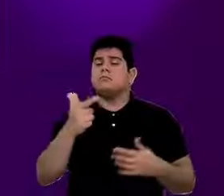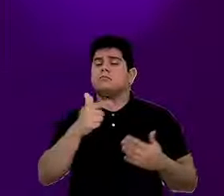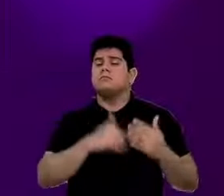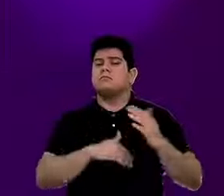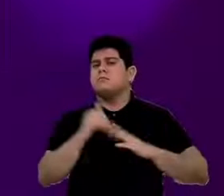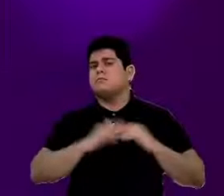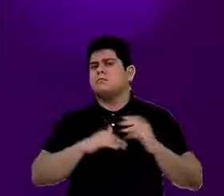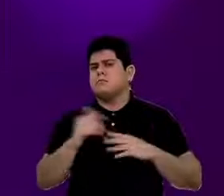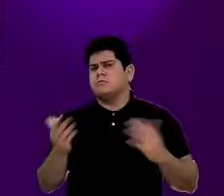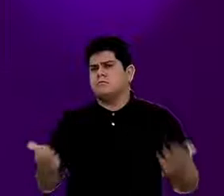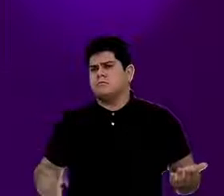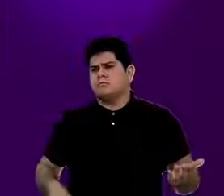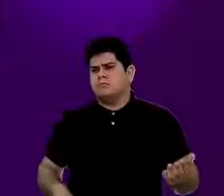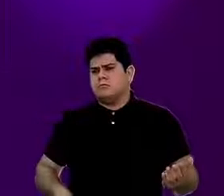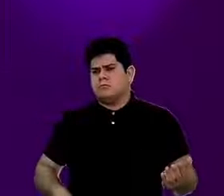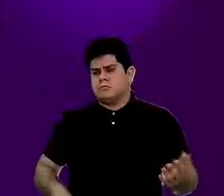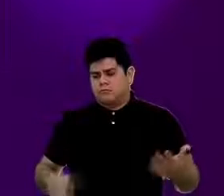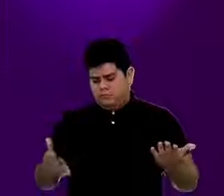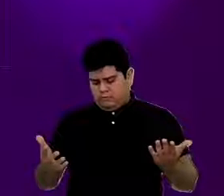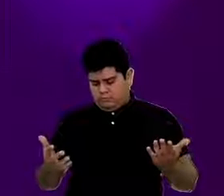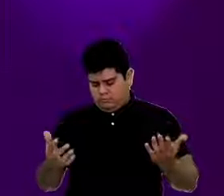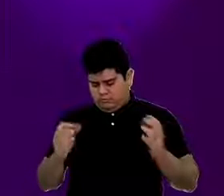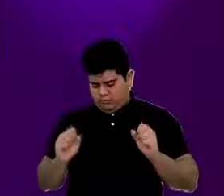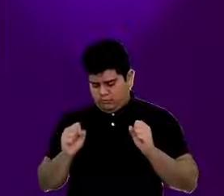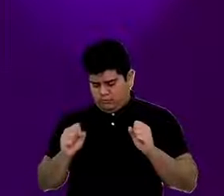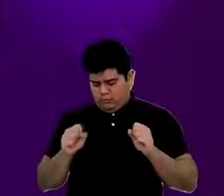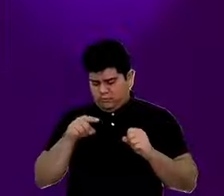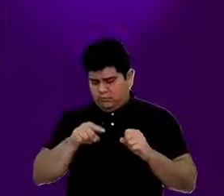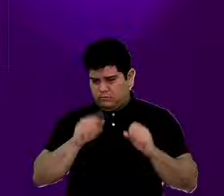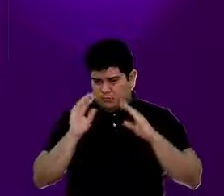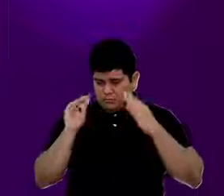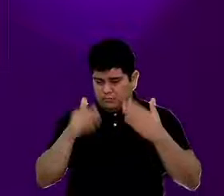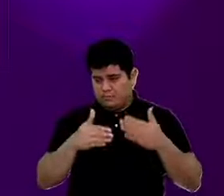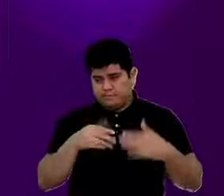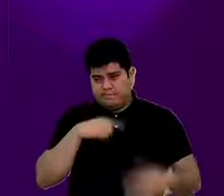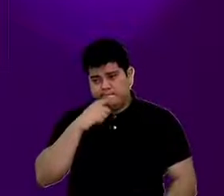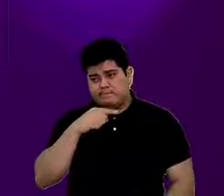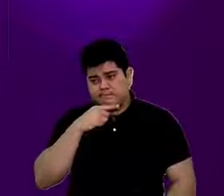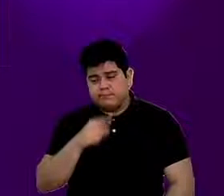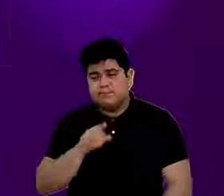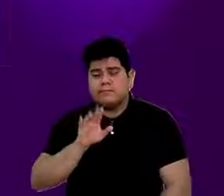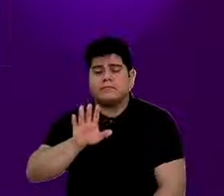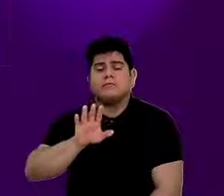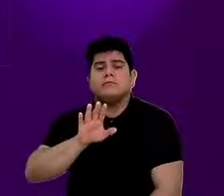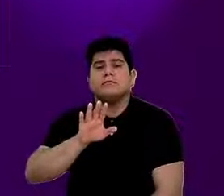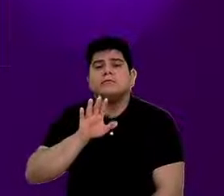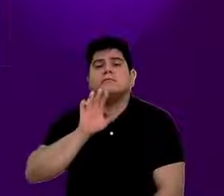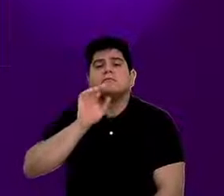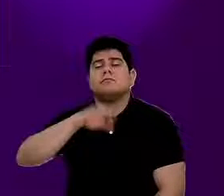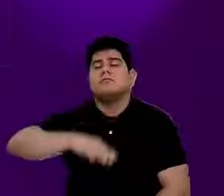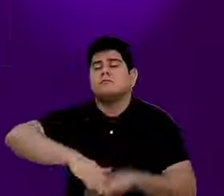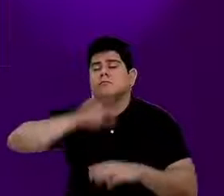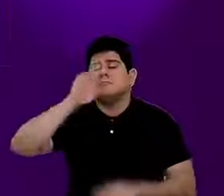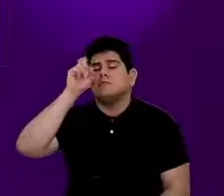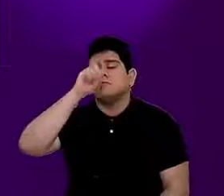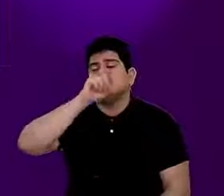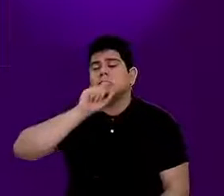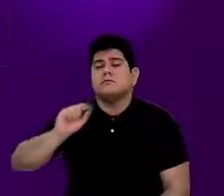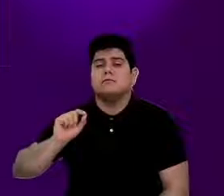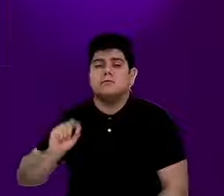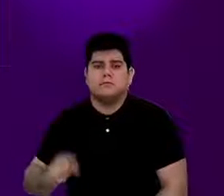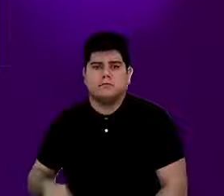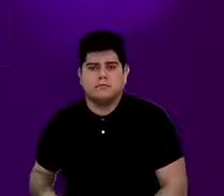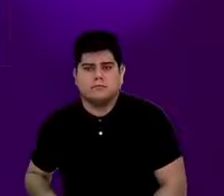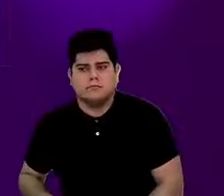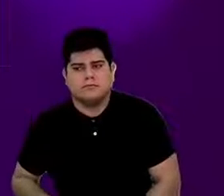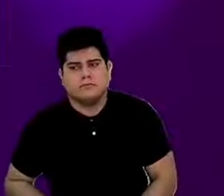habilidade, talvez eu não vá poder exercer aquela especialidade. Mas o domínio mais difícil de todos é o